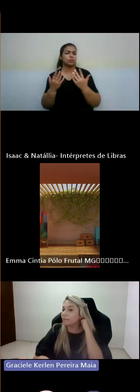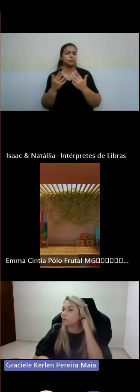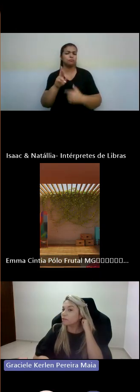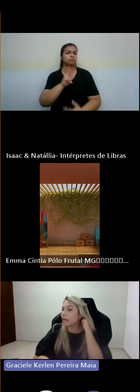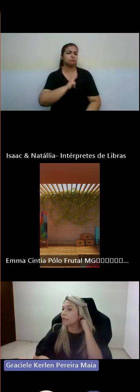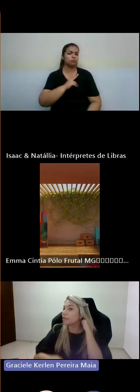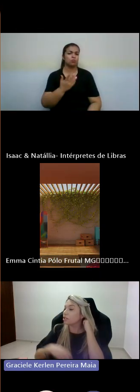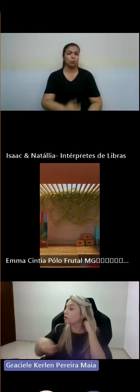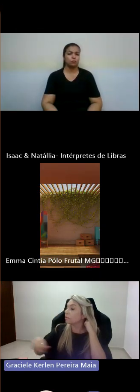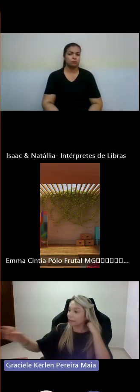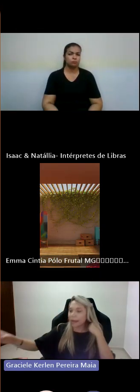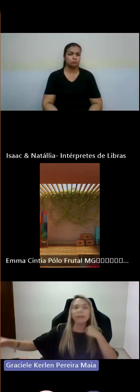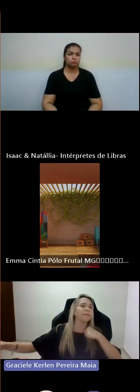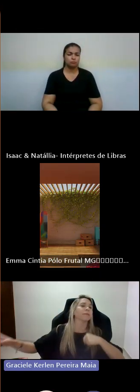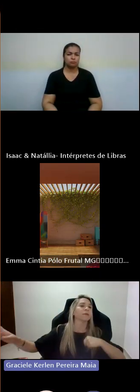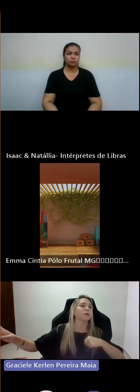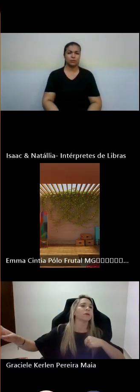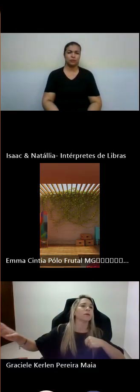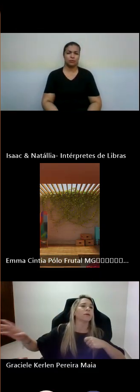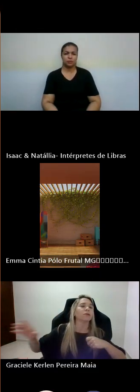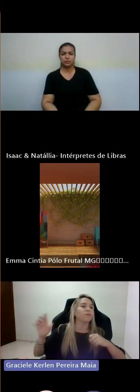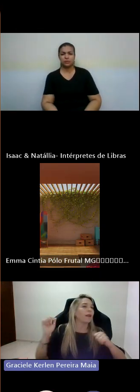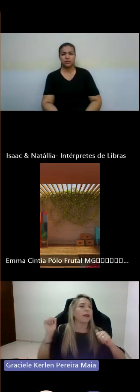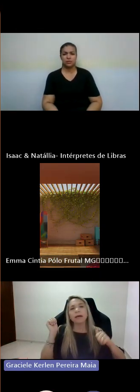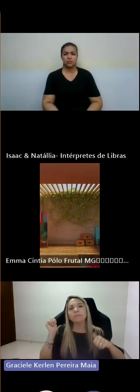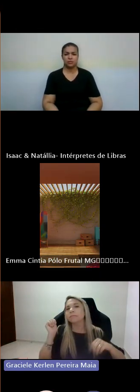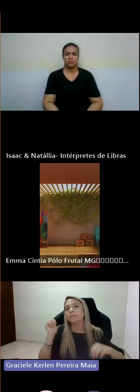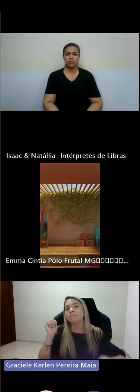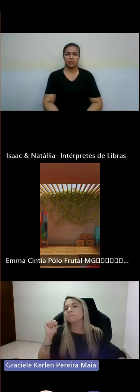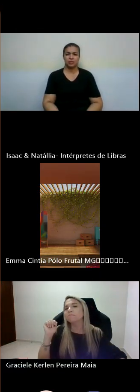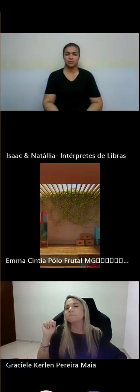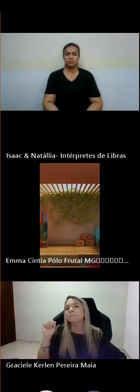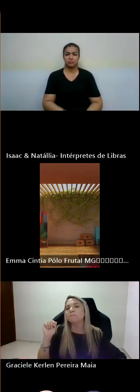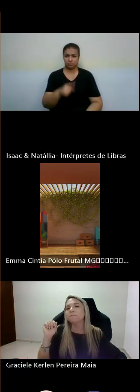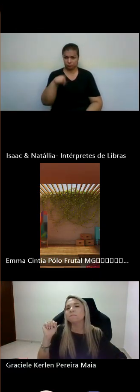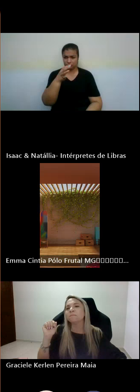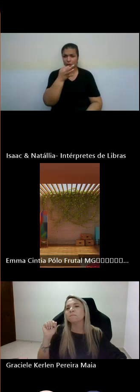Alguém gostaria de opinar? De falar? O